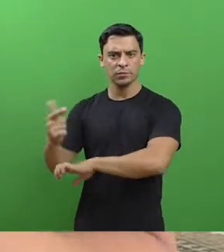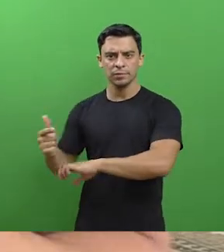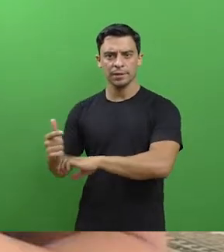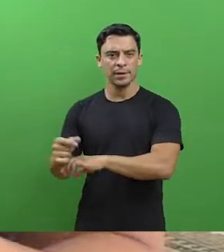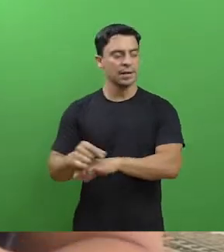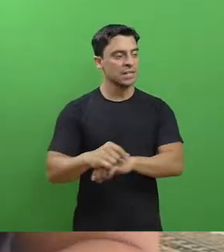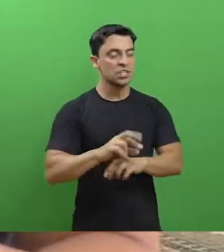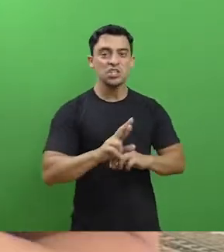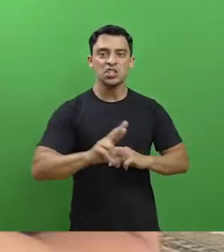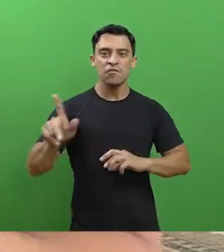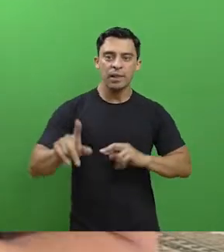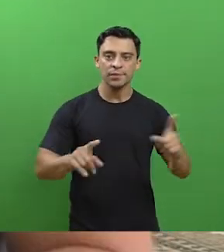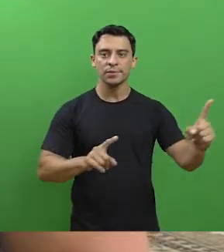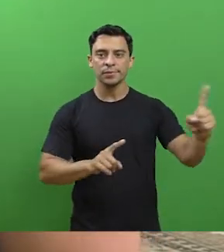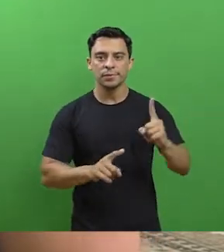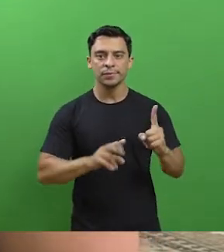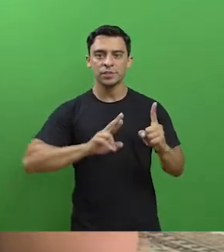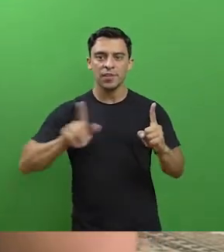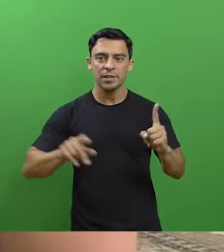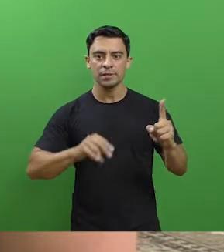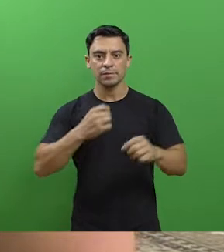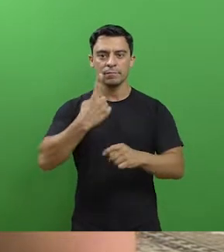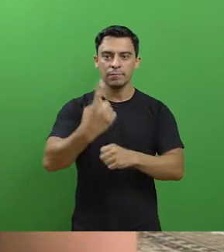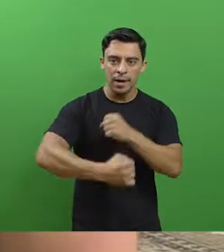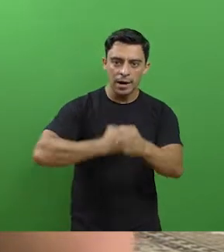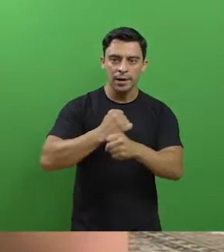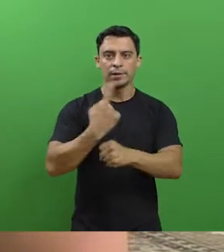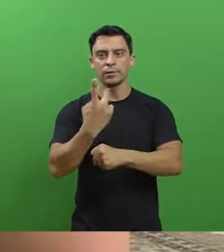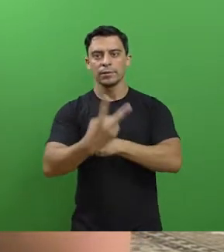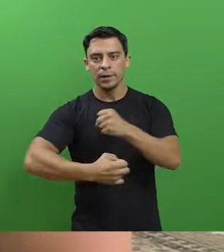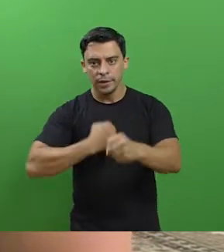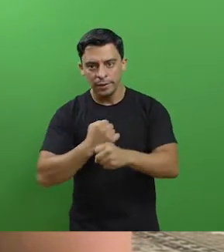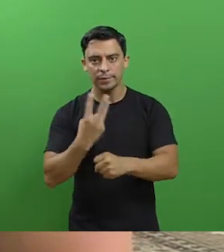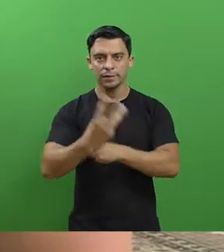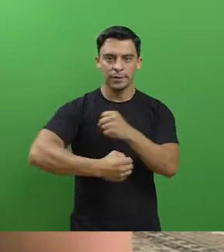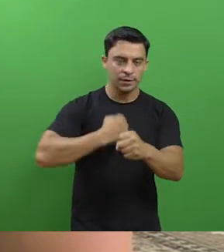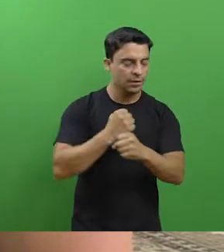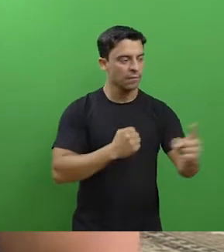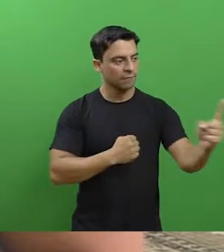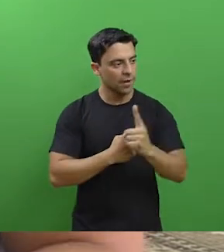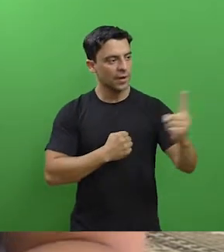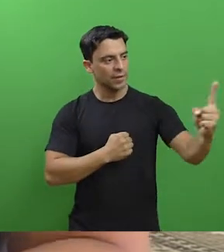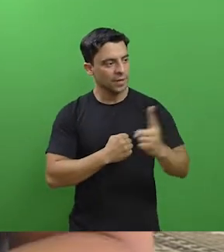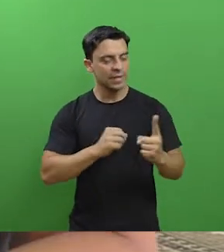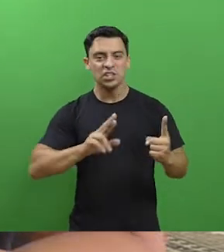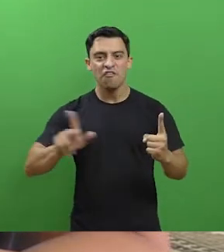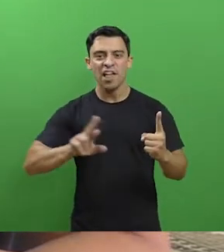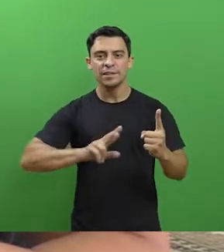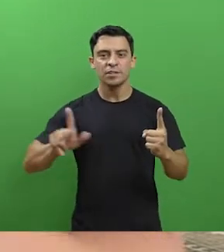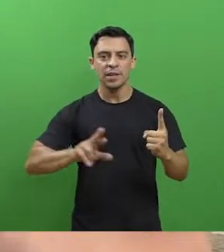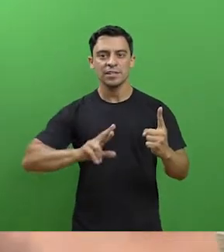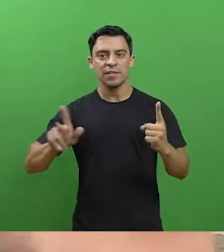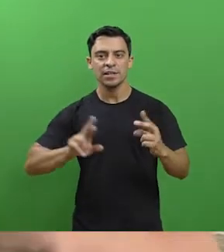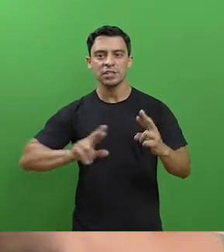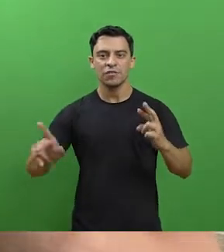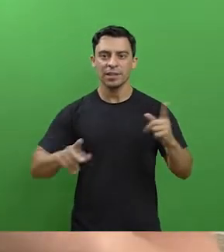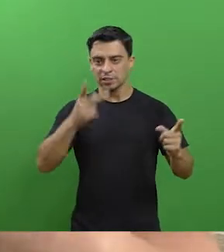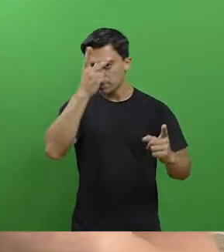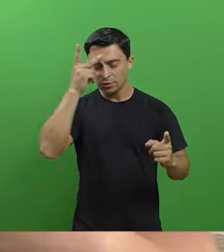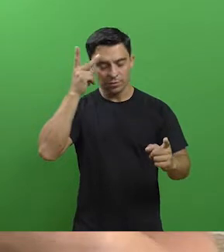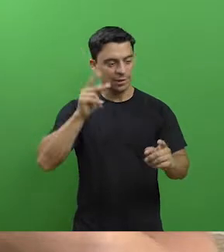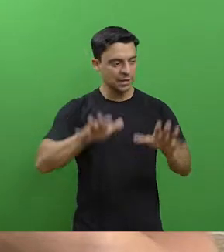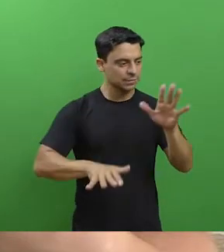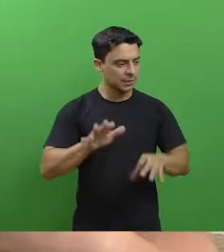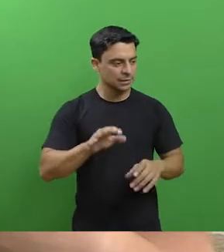também uma dificuldade para avaliar o conhecimento do profissional, se realmente sabe língua de sinais. Por quê? Porque as próprias